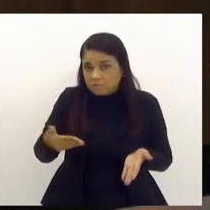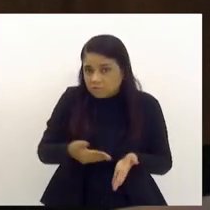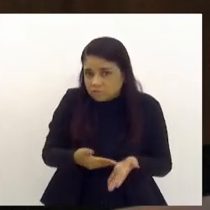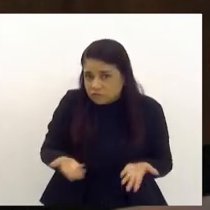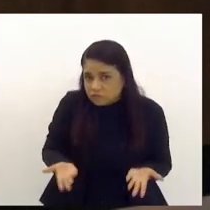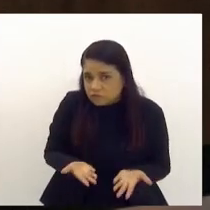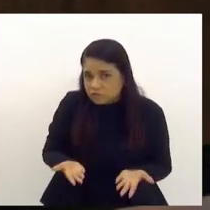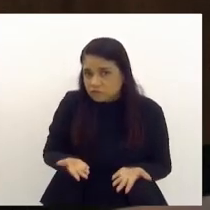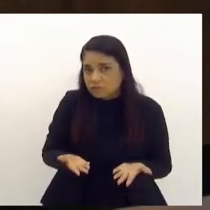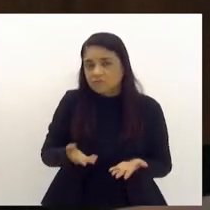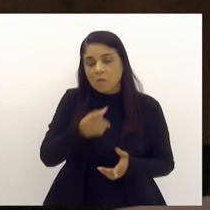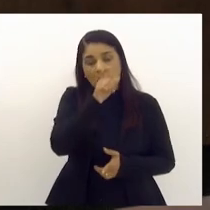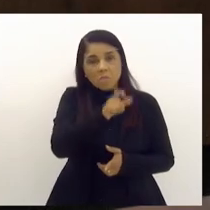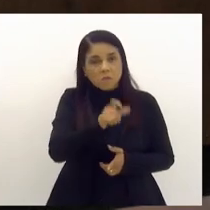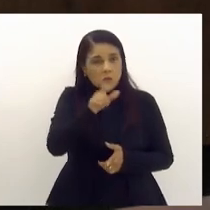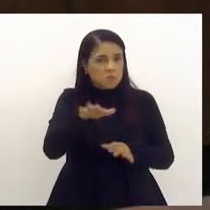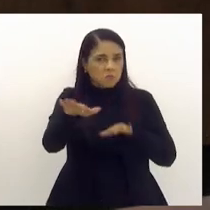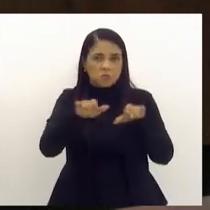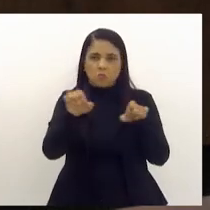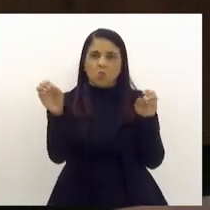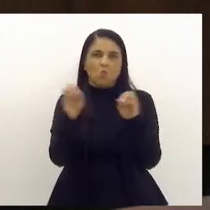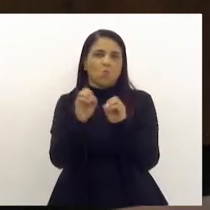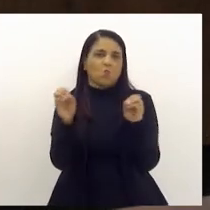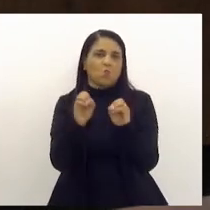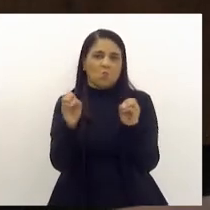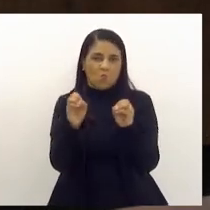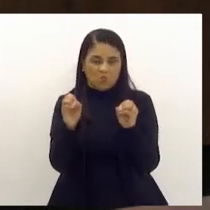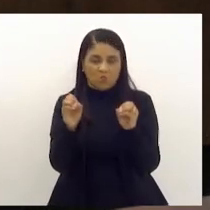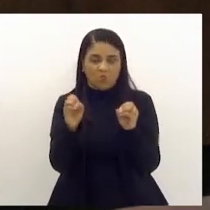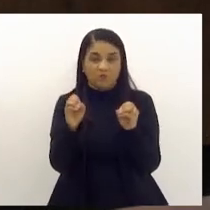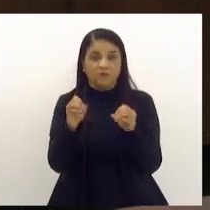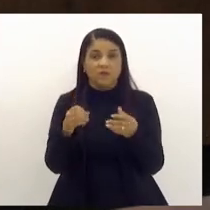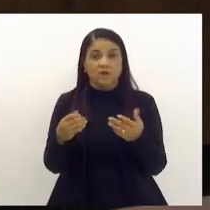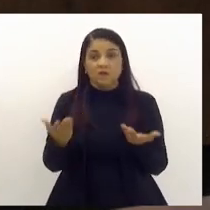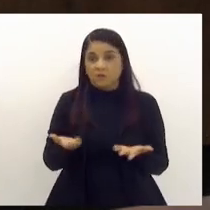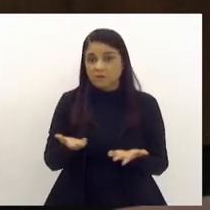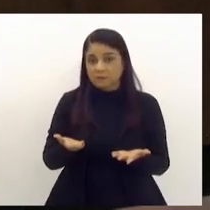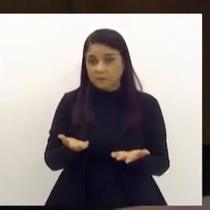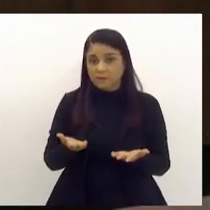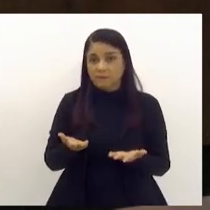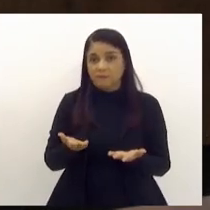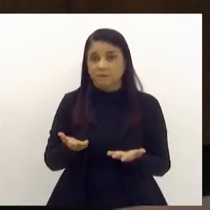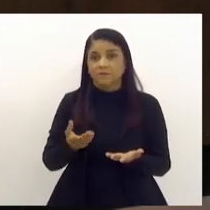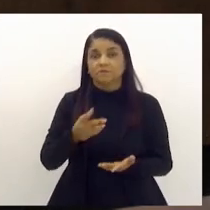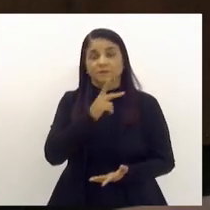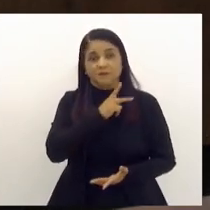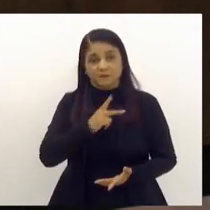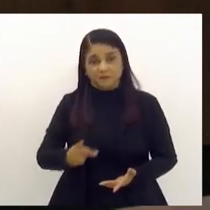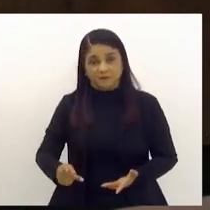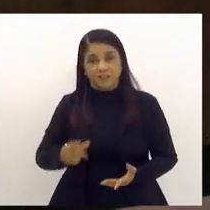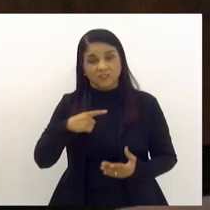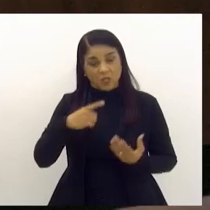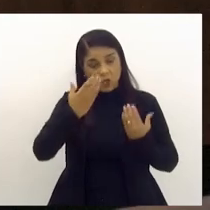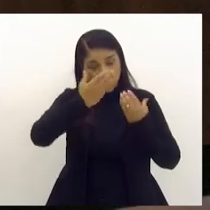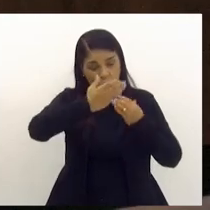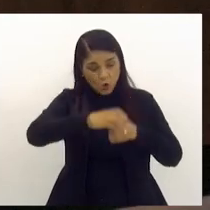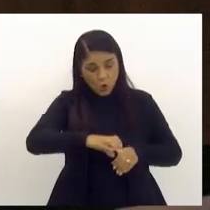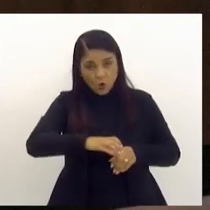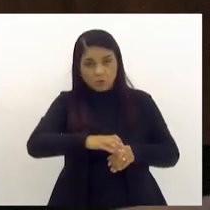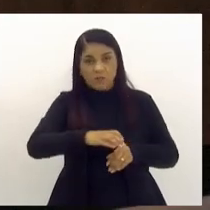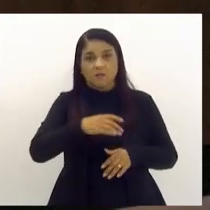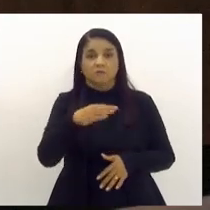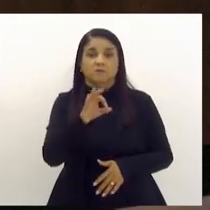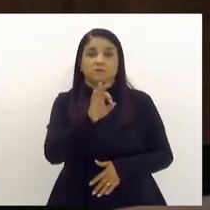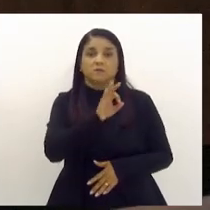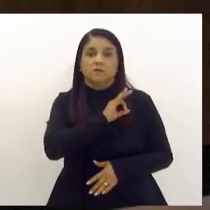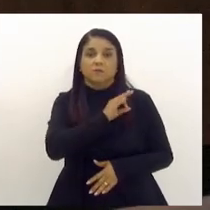as pessoas não foram chamadas. Aqui, senhor presidente, estão concursados da Polícia